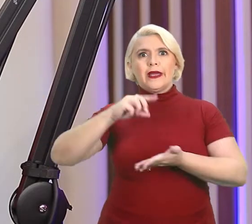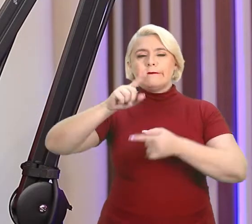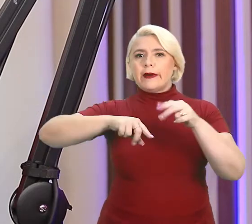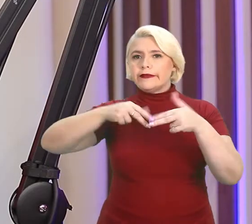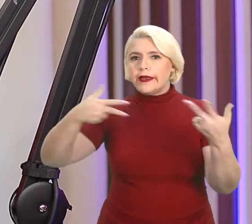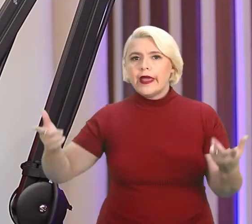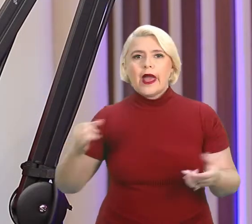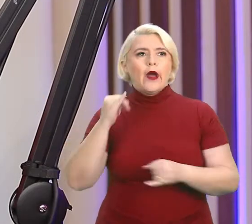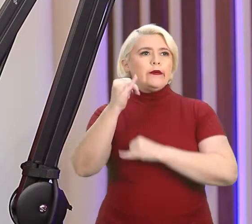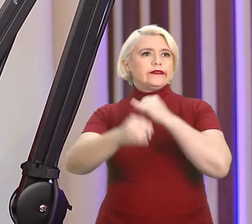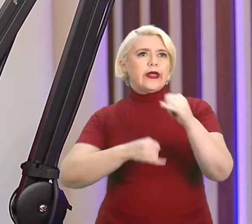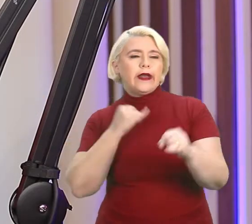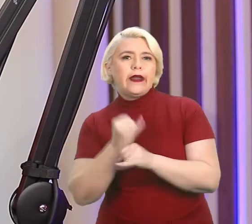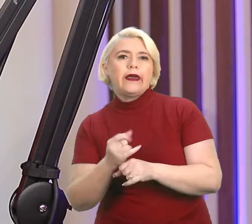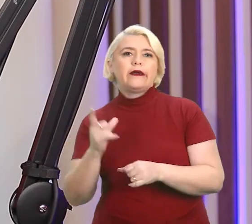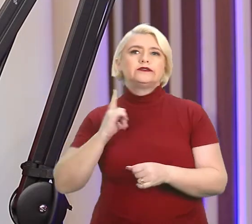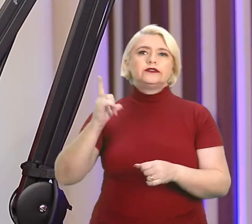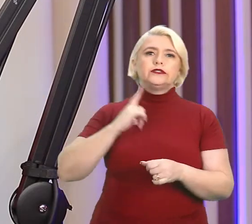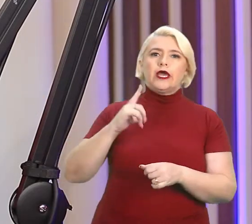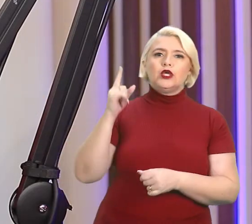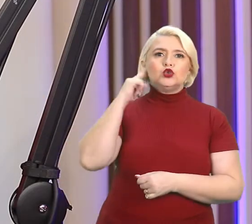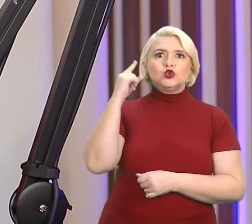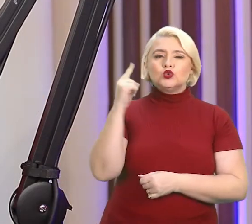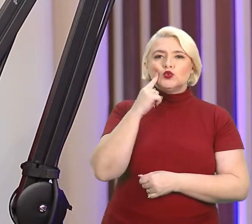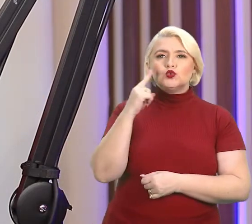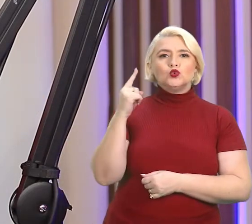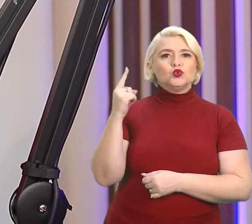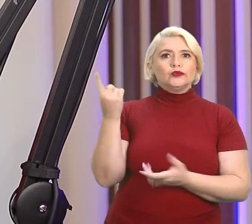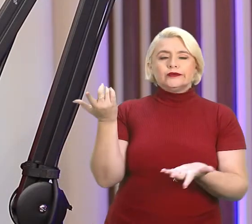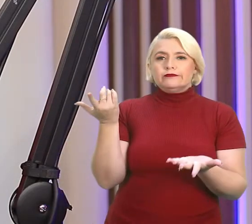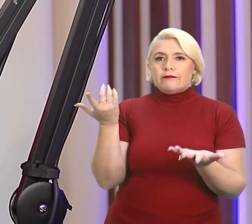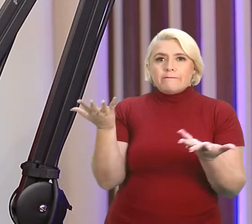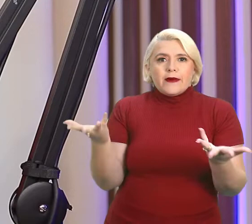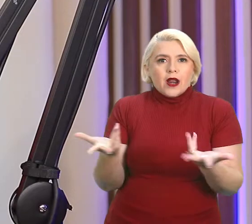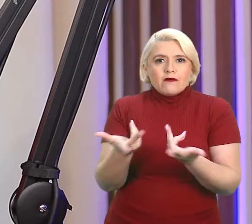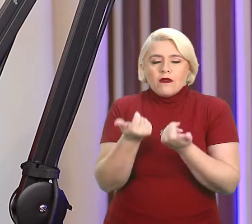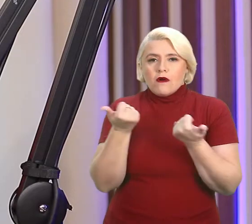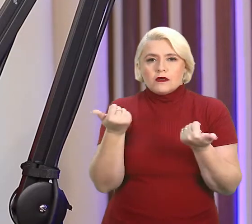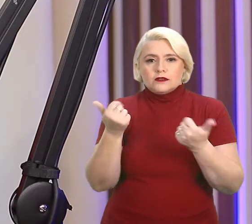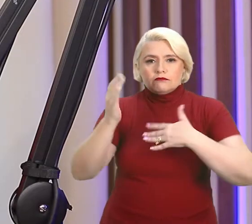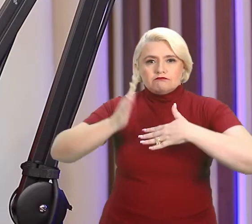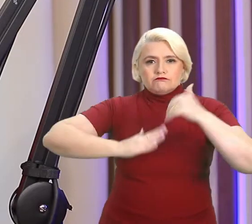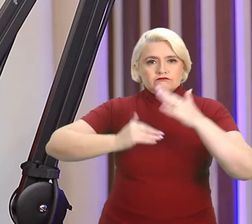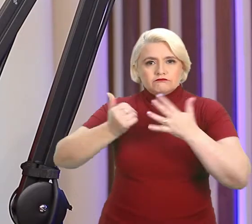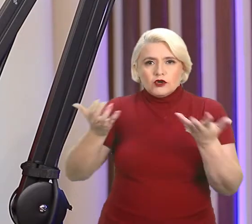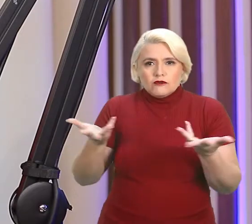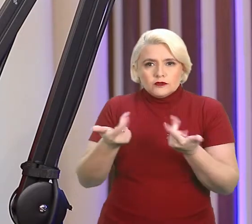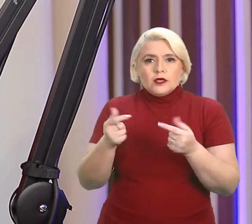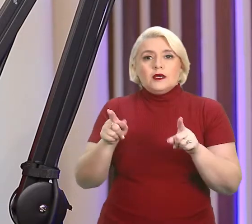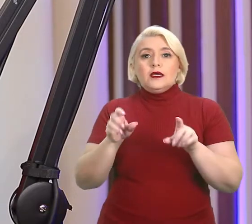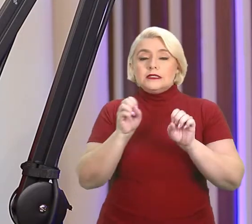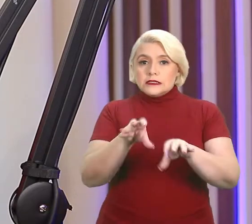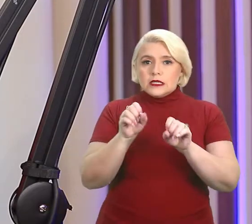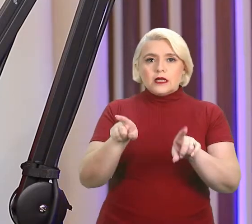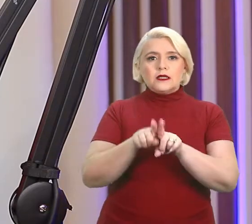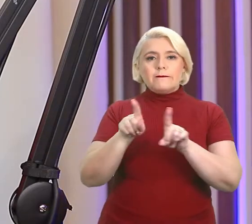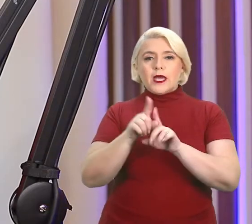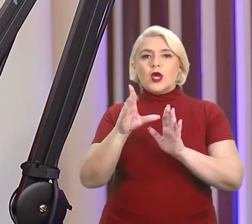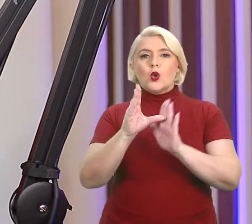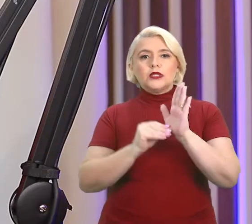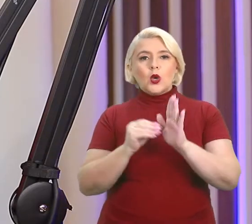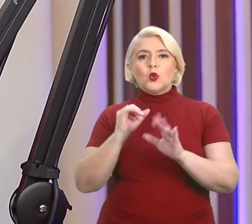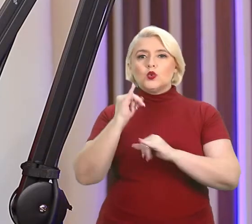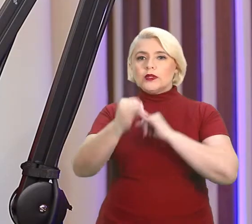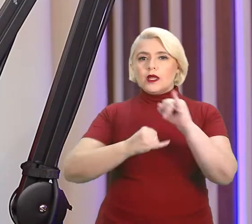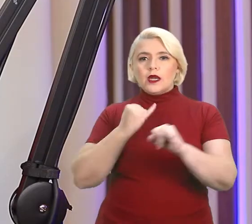tem material na internet, tem excelentes surdos aí também, tanto ensinando quanto produzindo conteúdo para a internet. E a